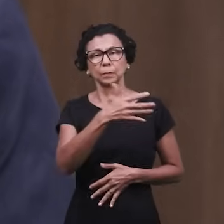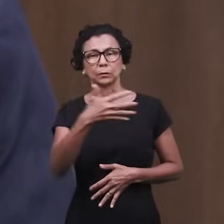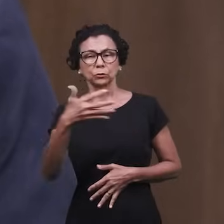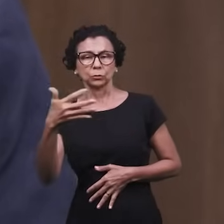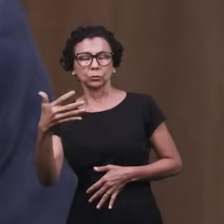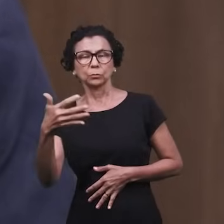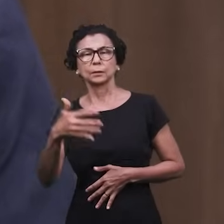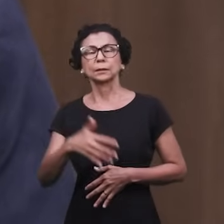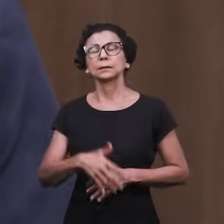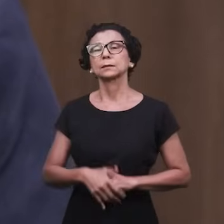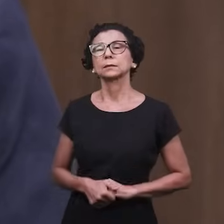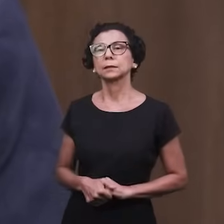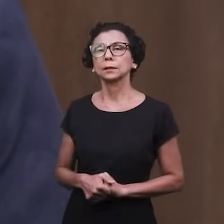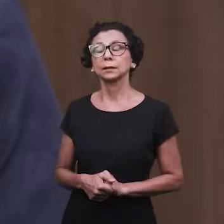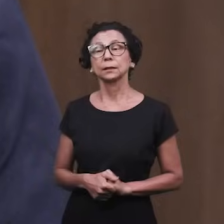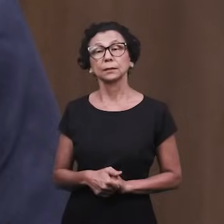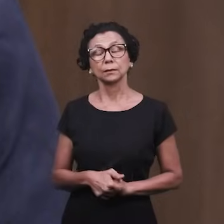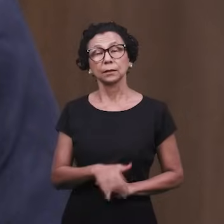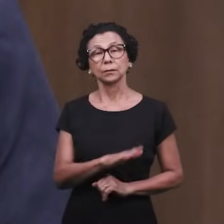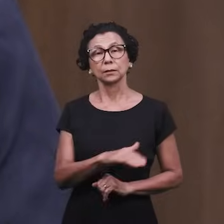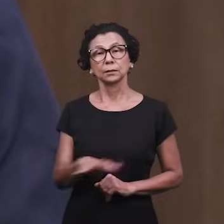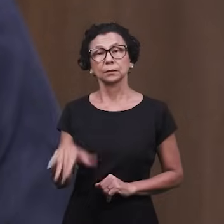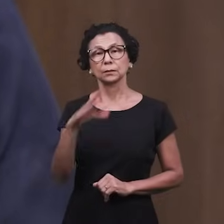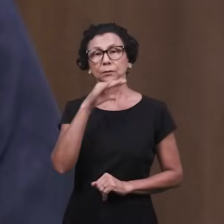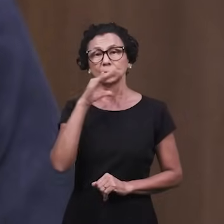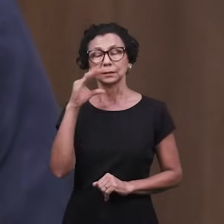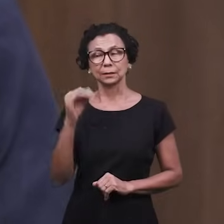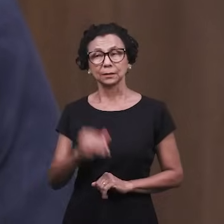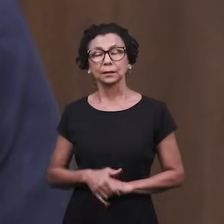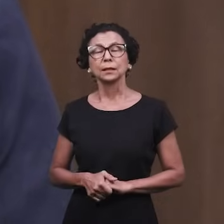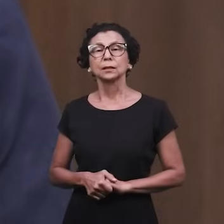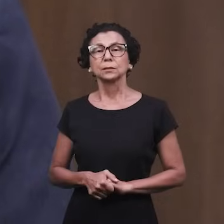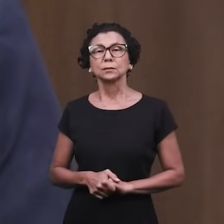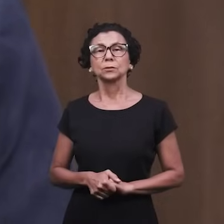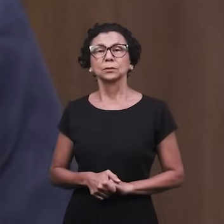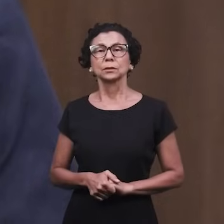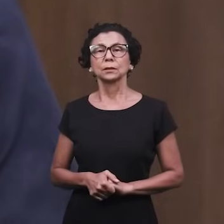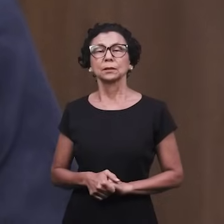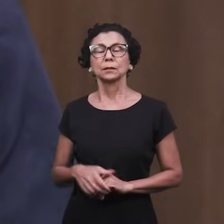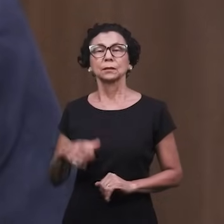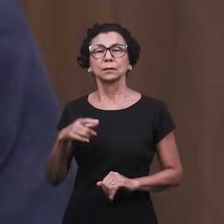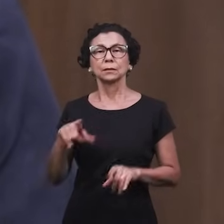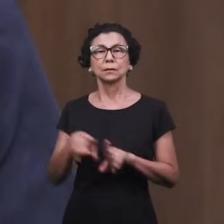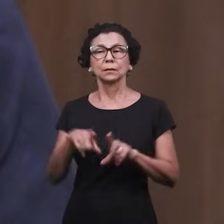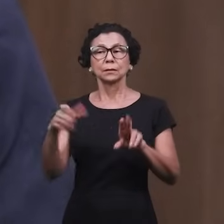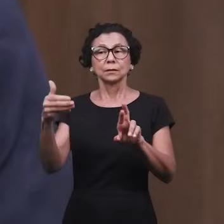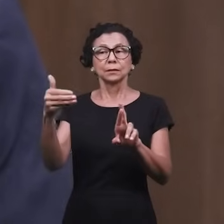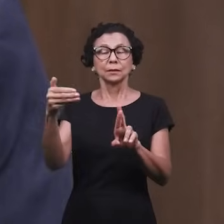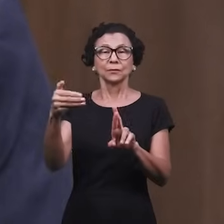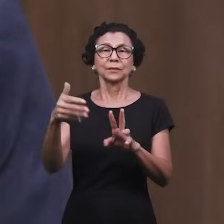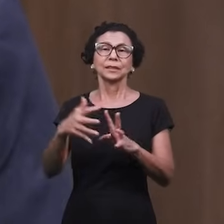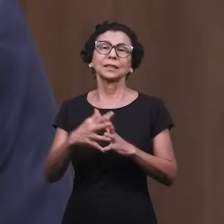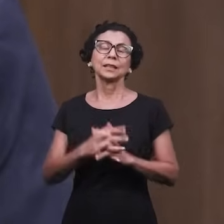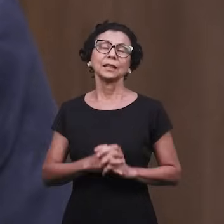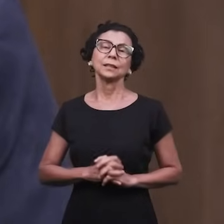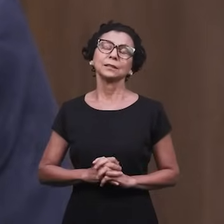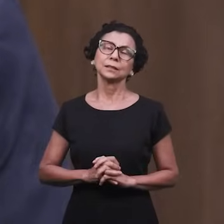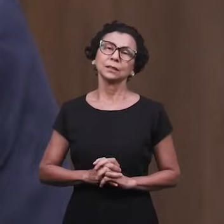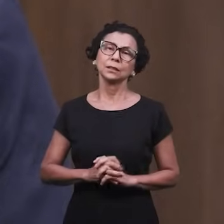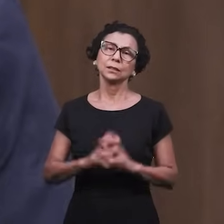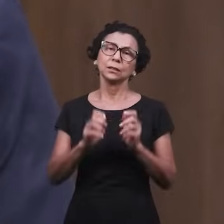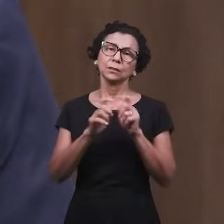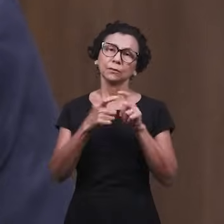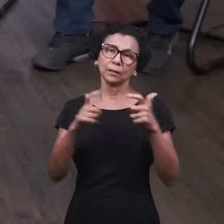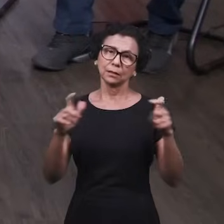ajudando as nossas crianças, adolescentes a terem referência, então cada vez mais nós vamos ter frutos desse trabalho